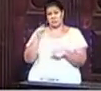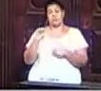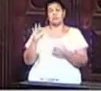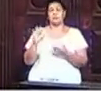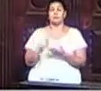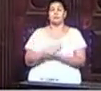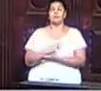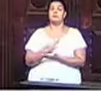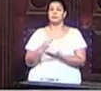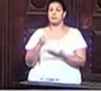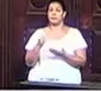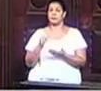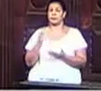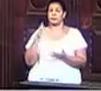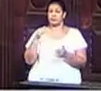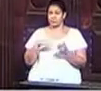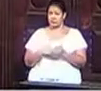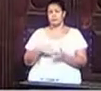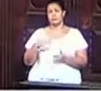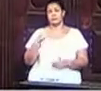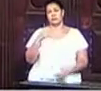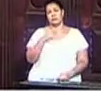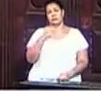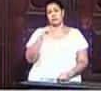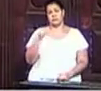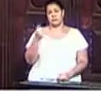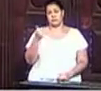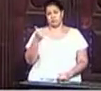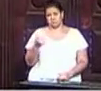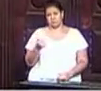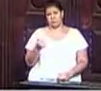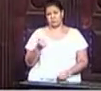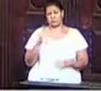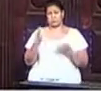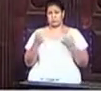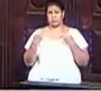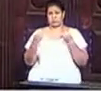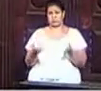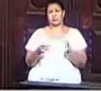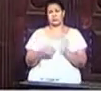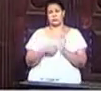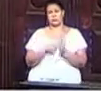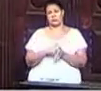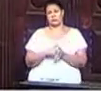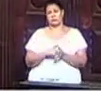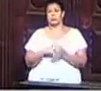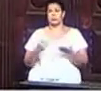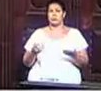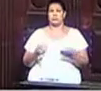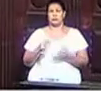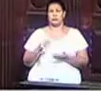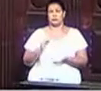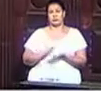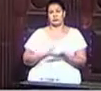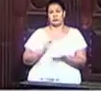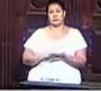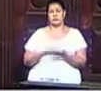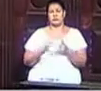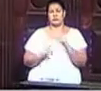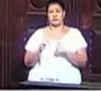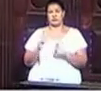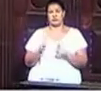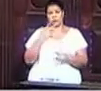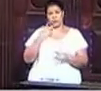até 2021 e quer entregar antes. E no caso, deixa de licitar, só estamos falando aqui da área de